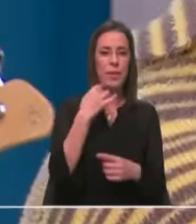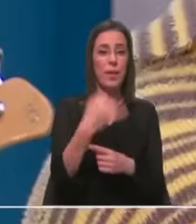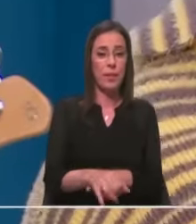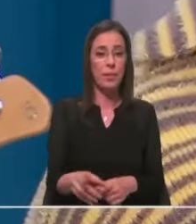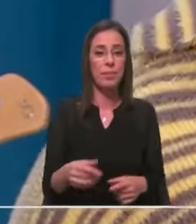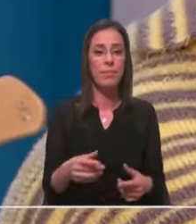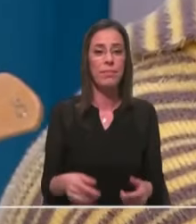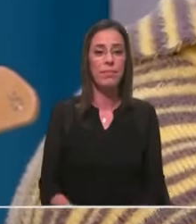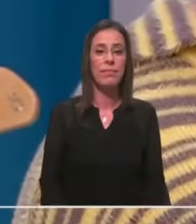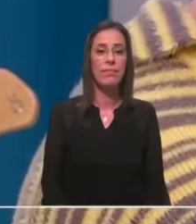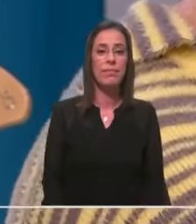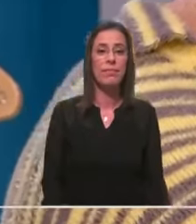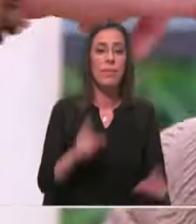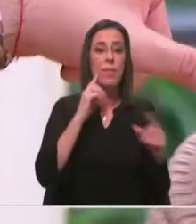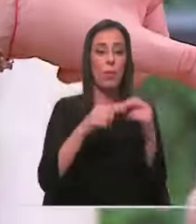nega.